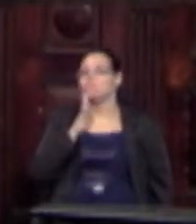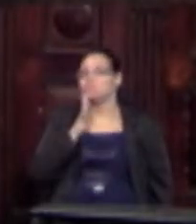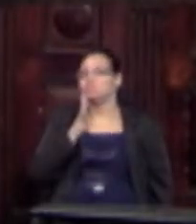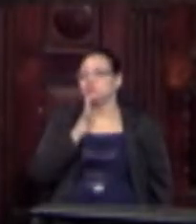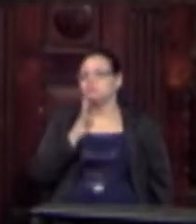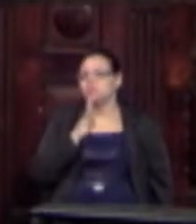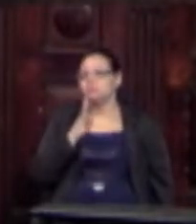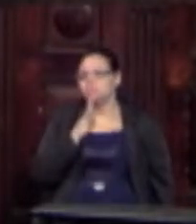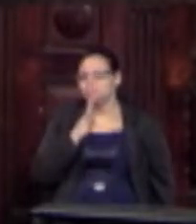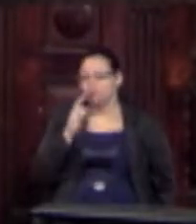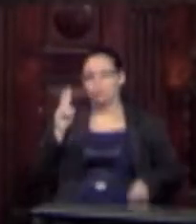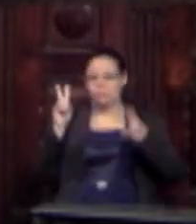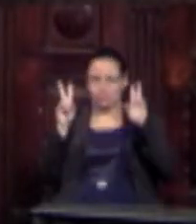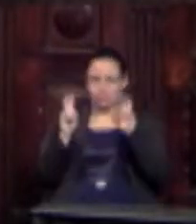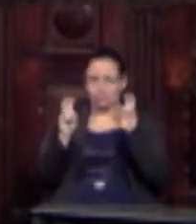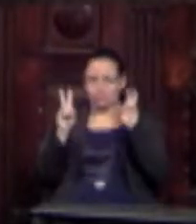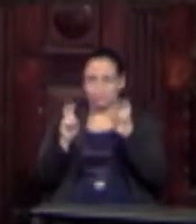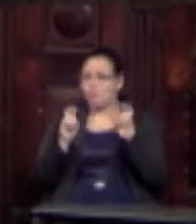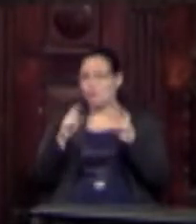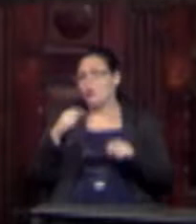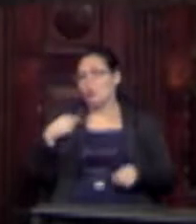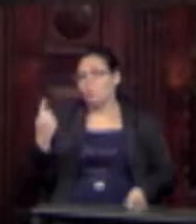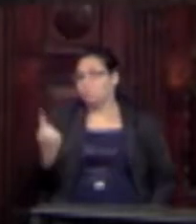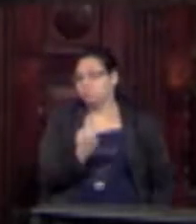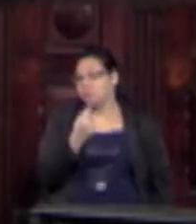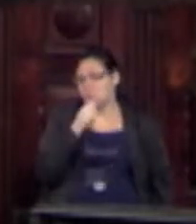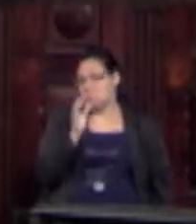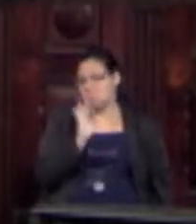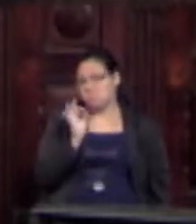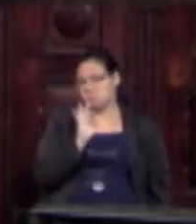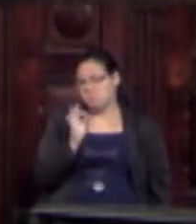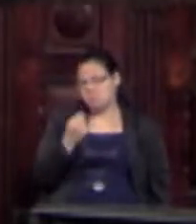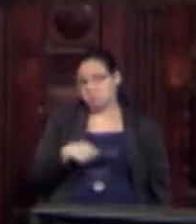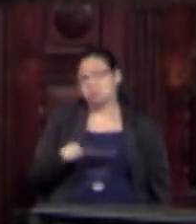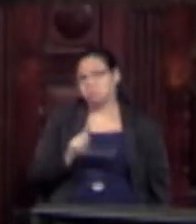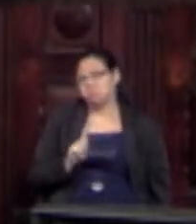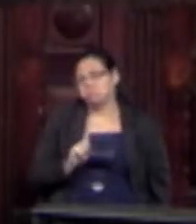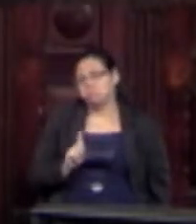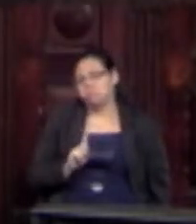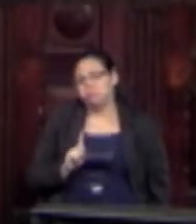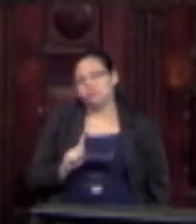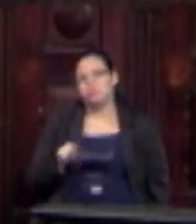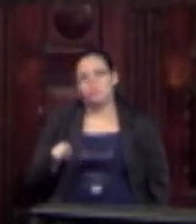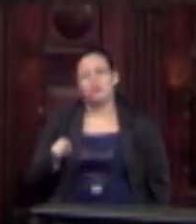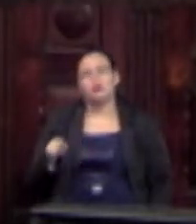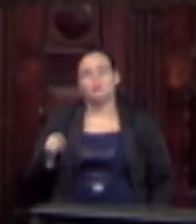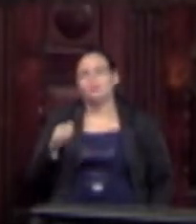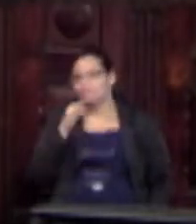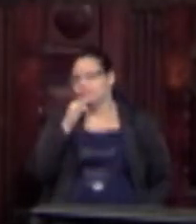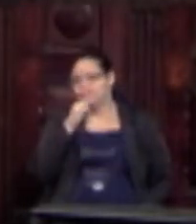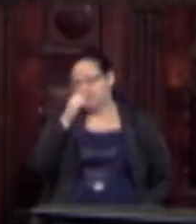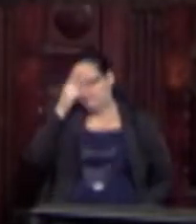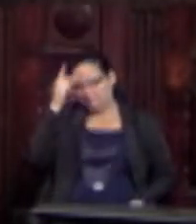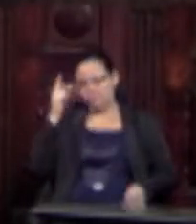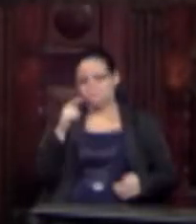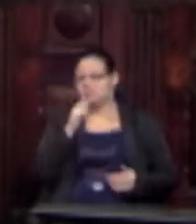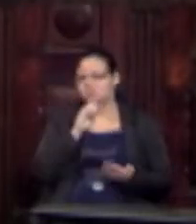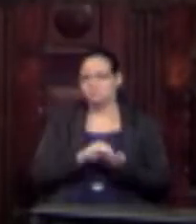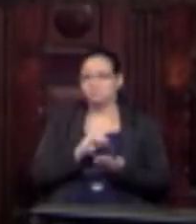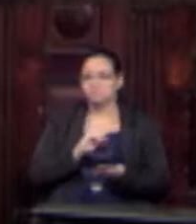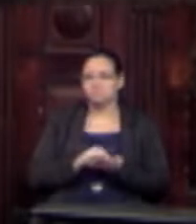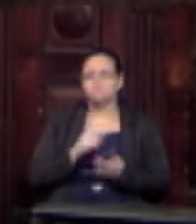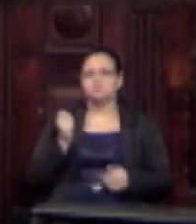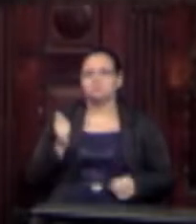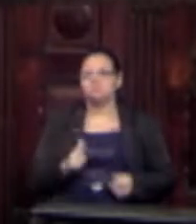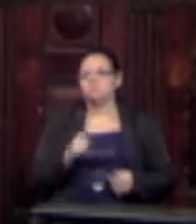ou não manda ninguém. É melhor a ausência do que uma vinda protocolar que